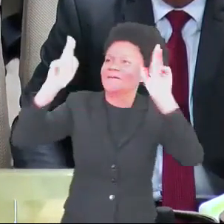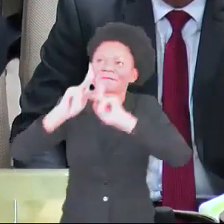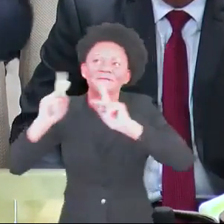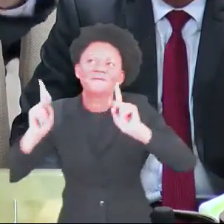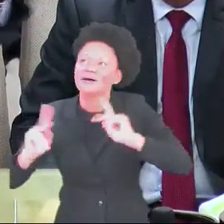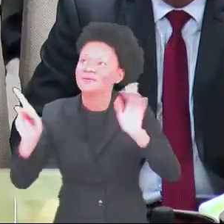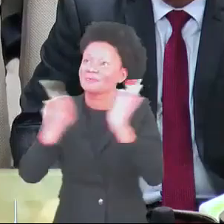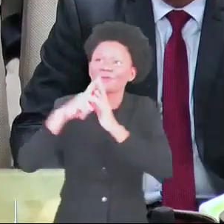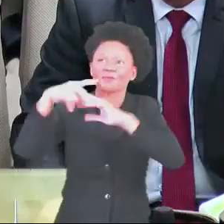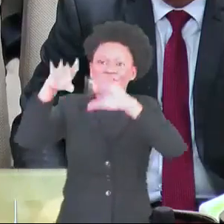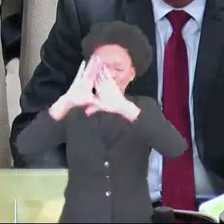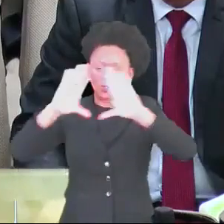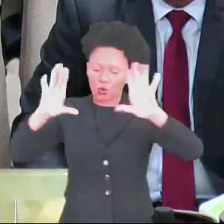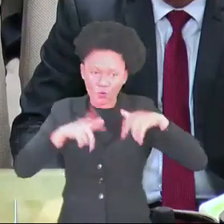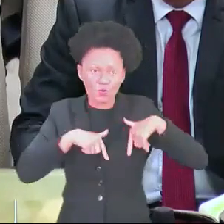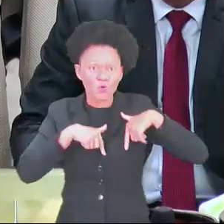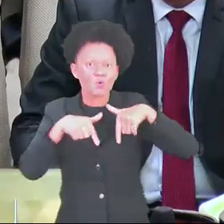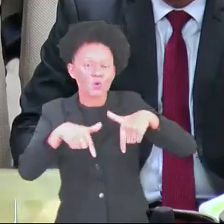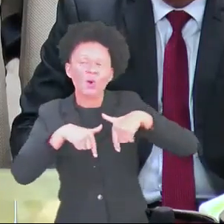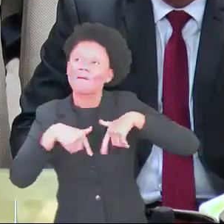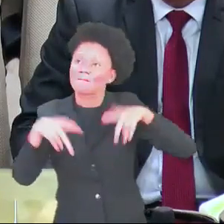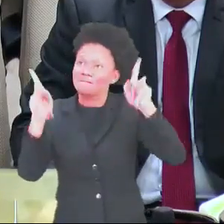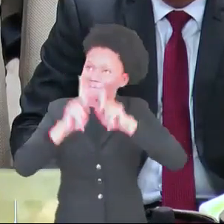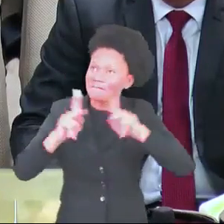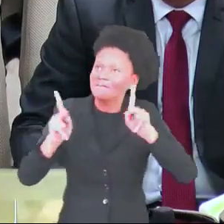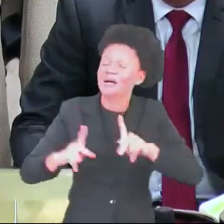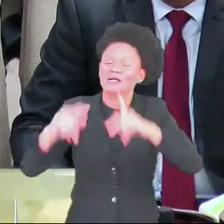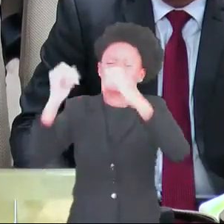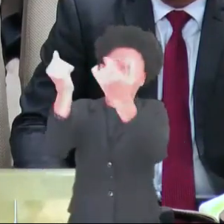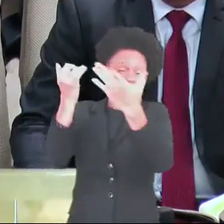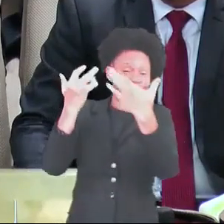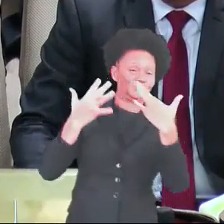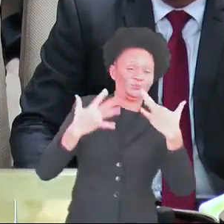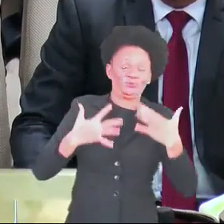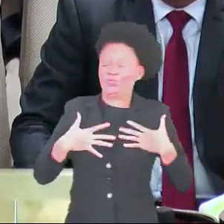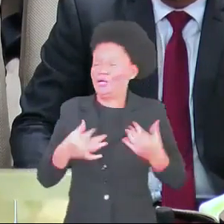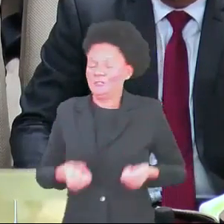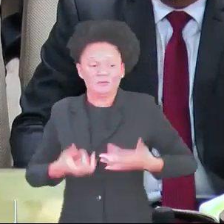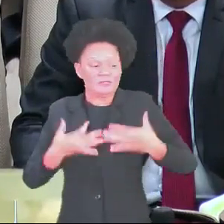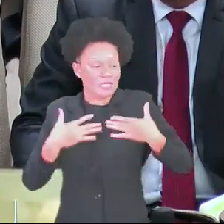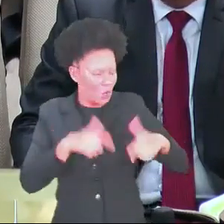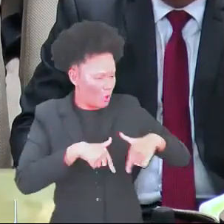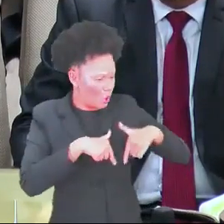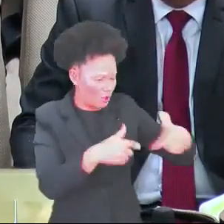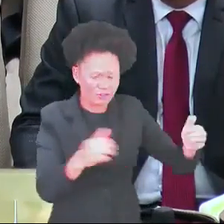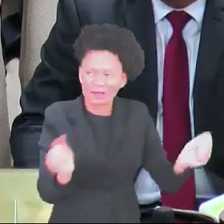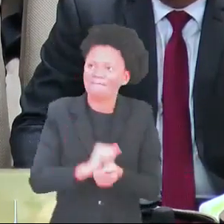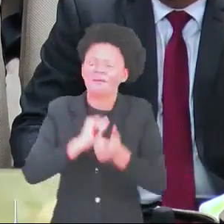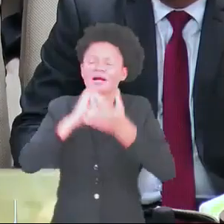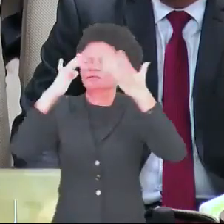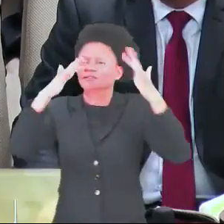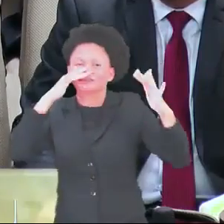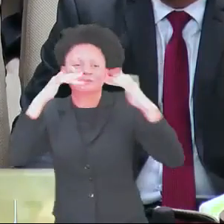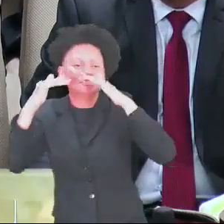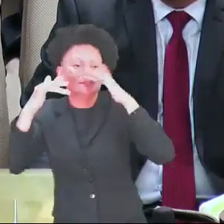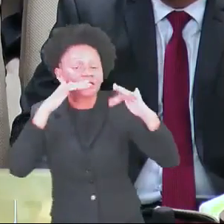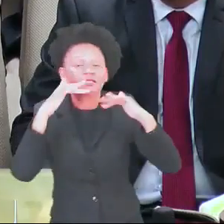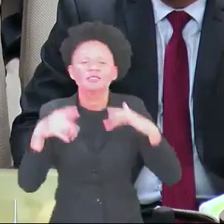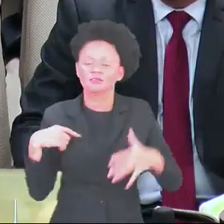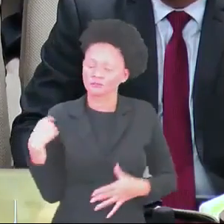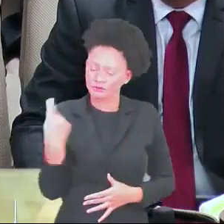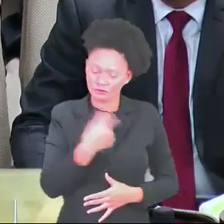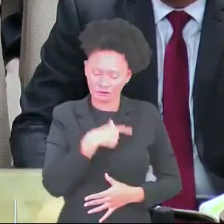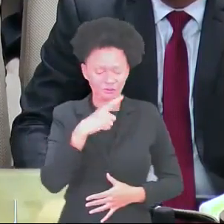tem no céu. A luta chegou, mas a paz do céu nos invade. A luta está aí, mas a glória nos chega. De forma que nós